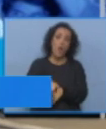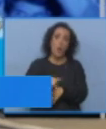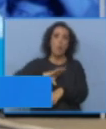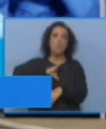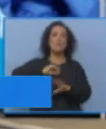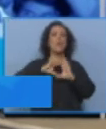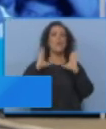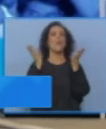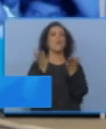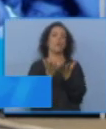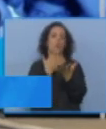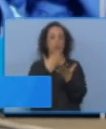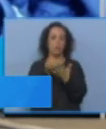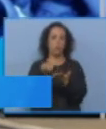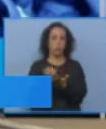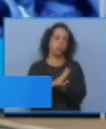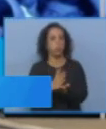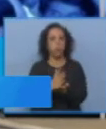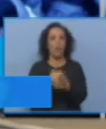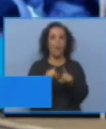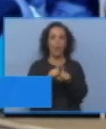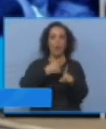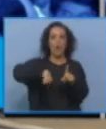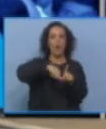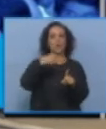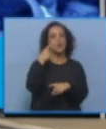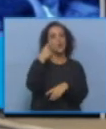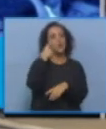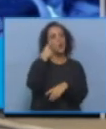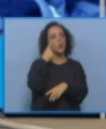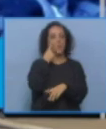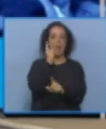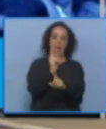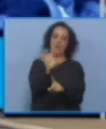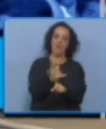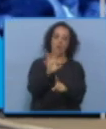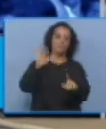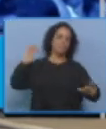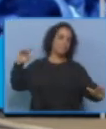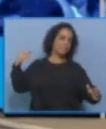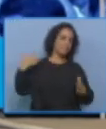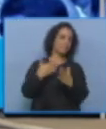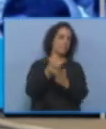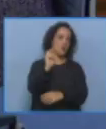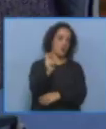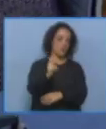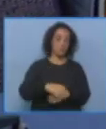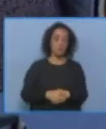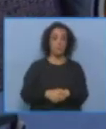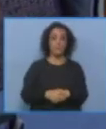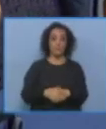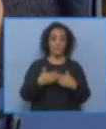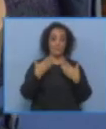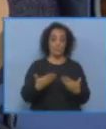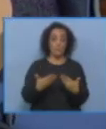mundo, como o conhecemos até aqui, sobretudo como o conhecemos nas últimas décadas. Nós temos aqui assim uma